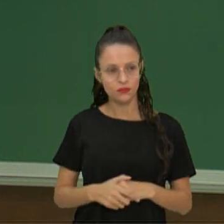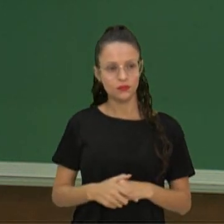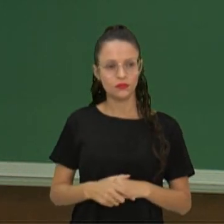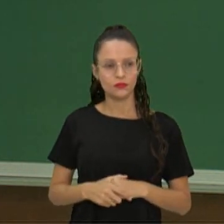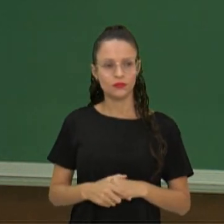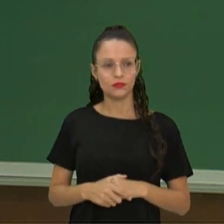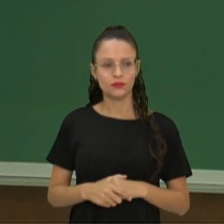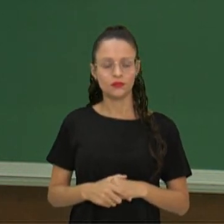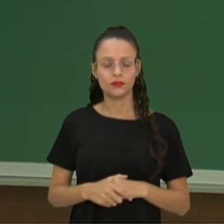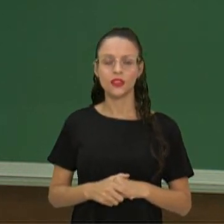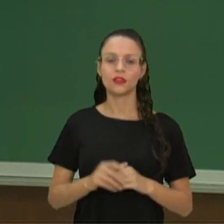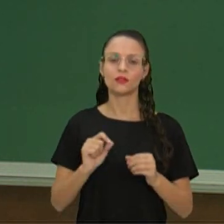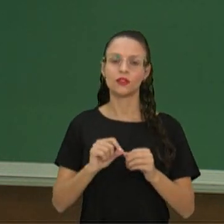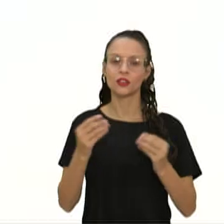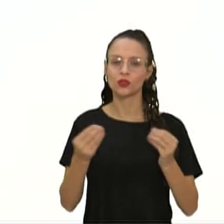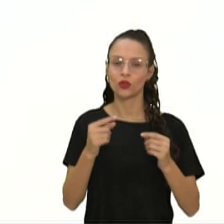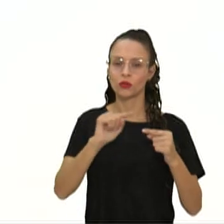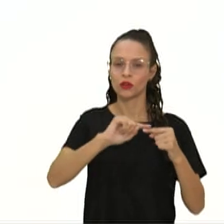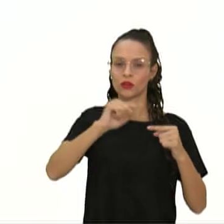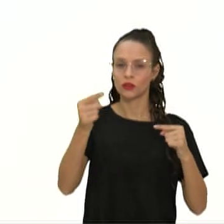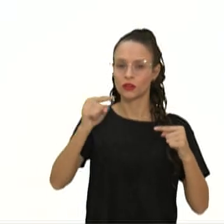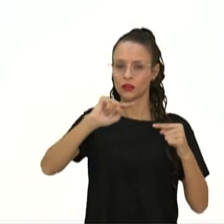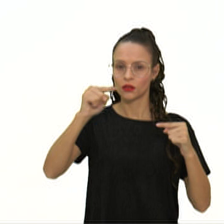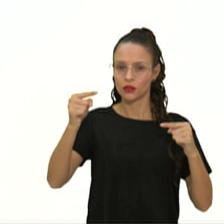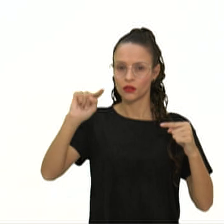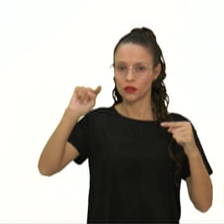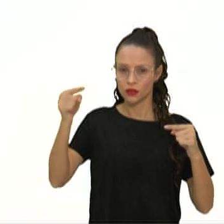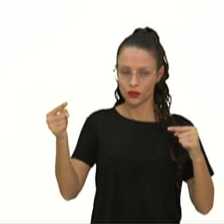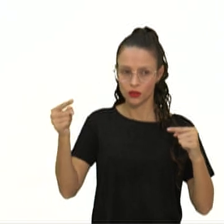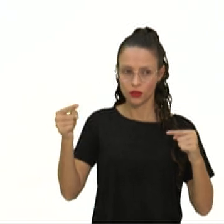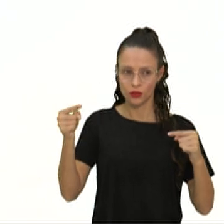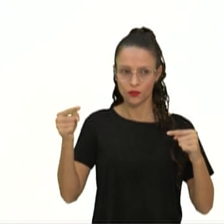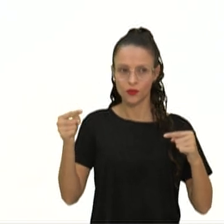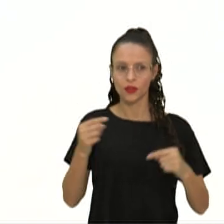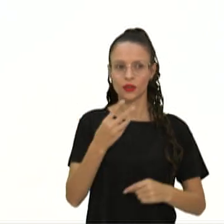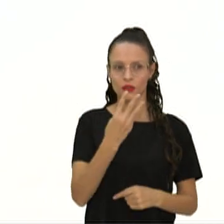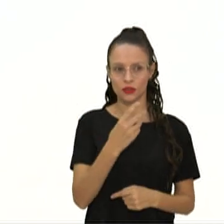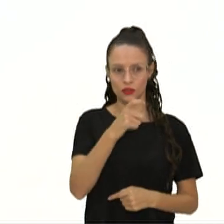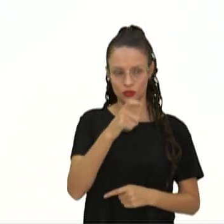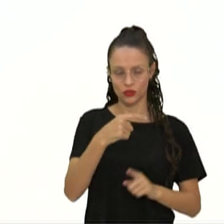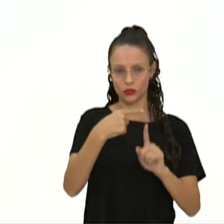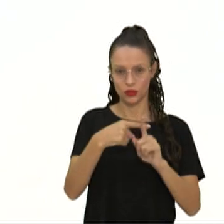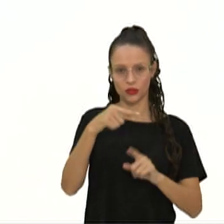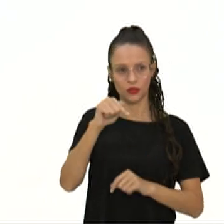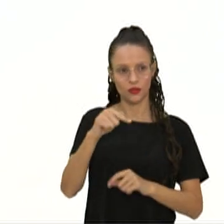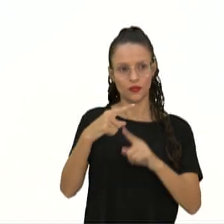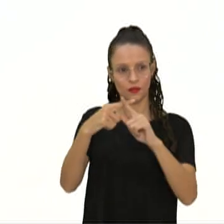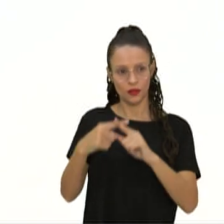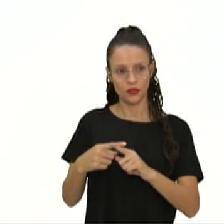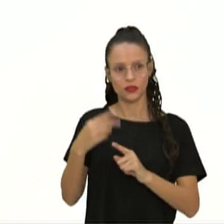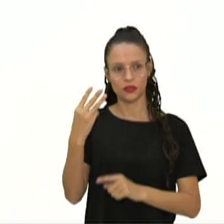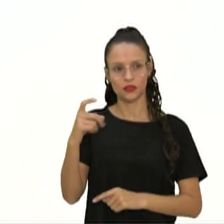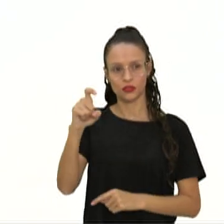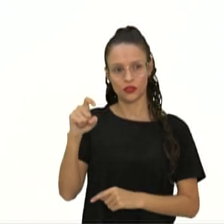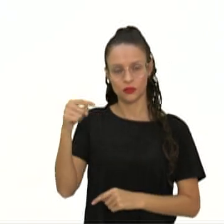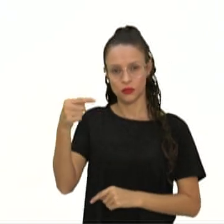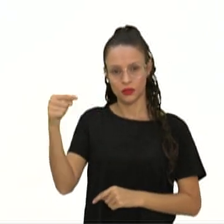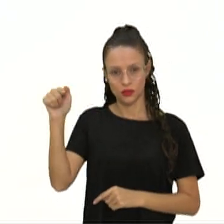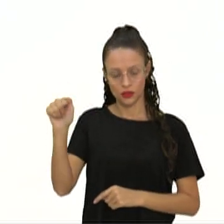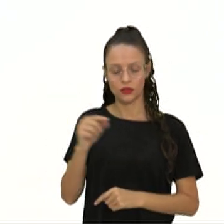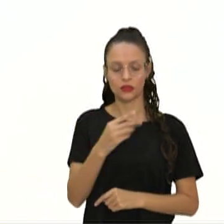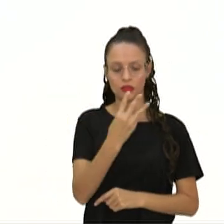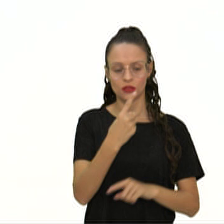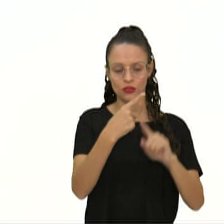Ou eu faço ela por distributiva, certo? 3x mais 7 vezes 3x menos 7. 3x